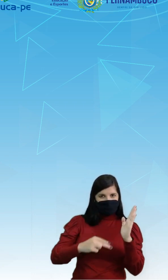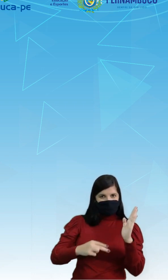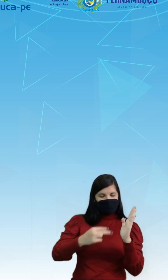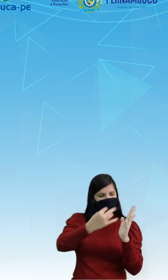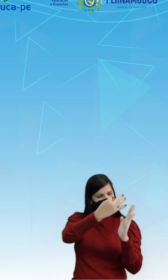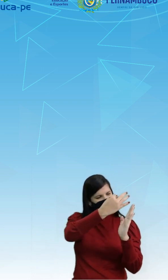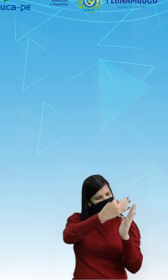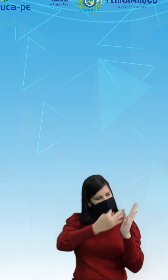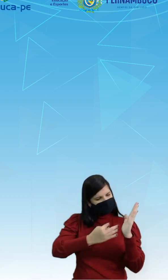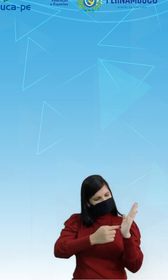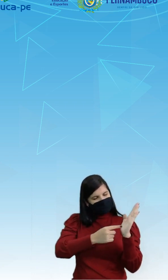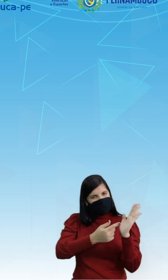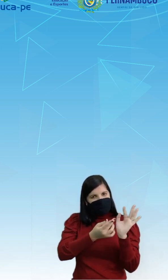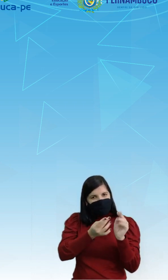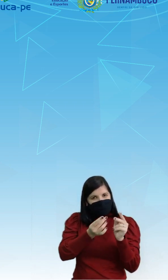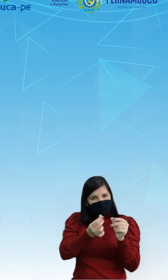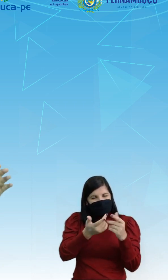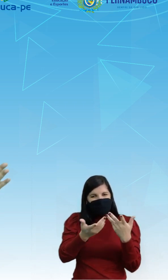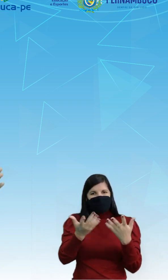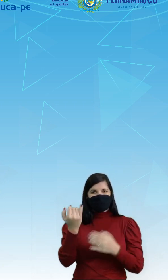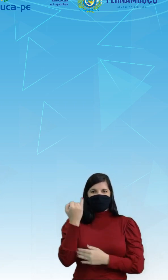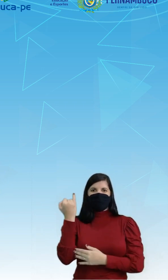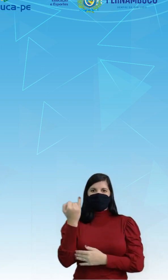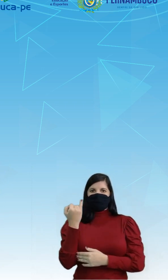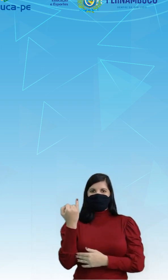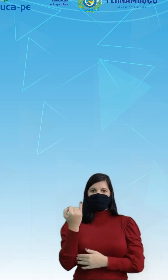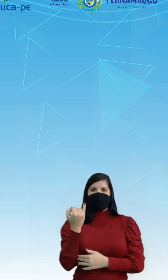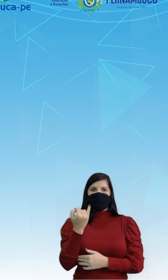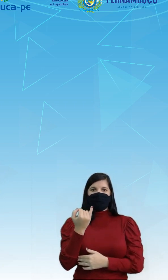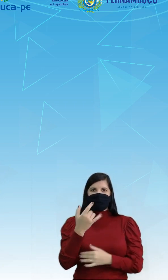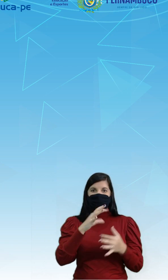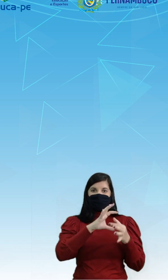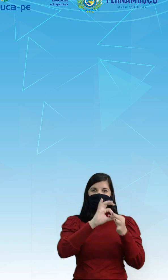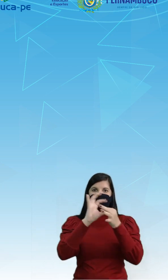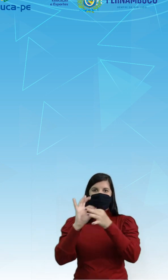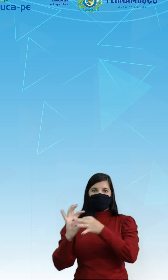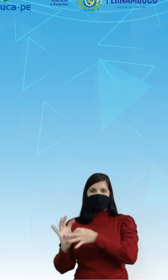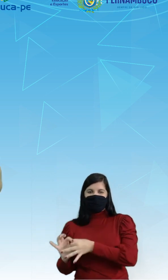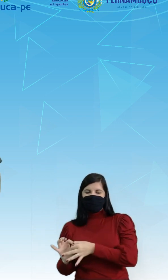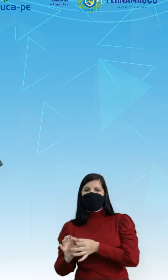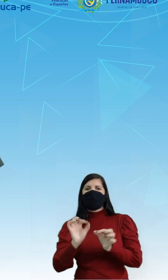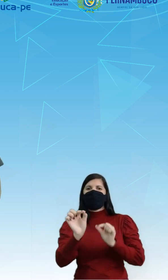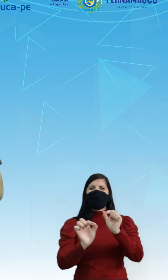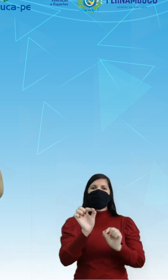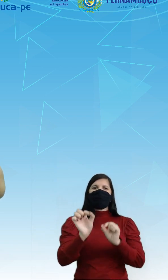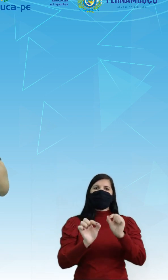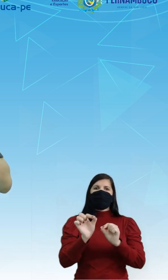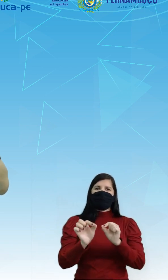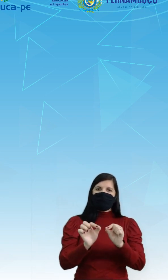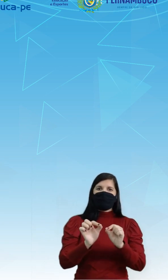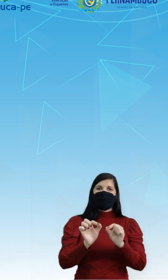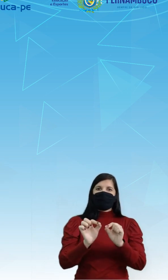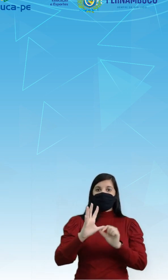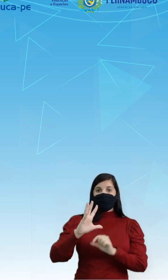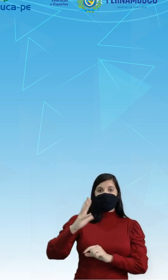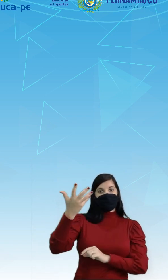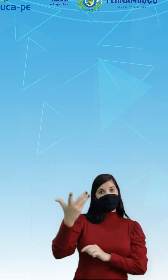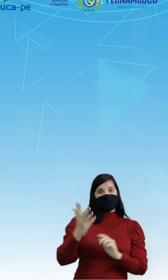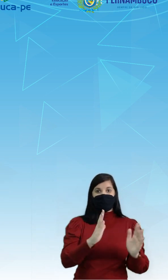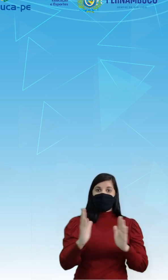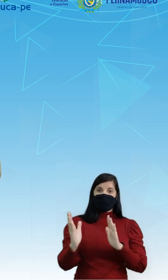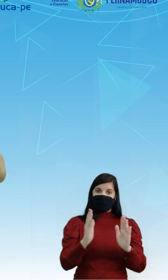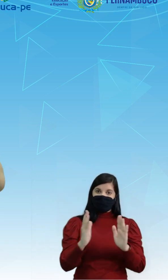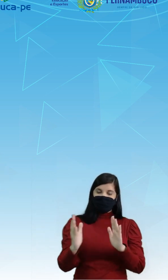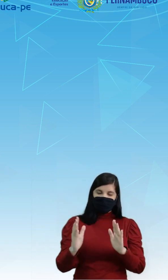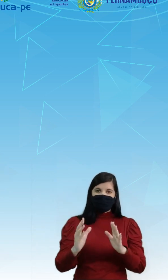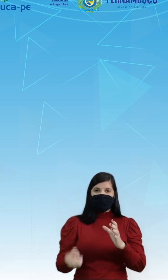texto. Perceberam algo importante? Quando a gente fala o contexto, o que é o contexto? É a situação de quê?